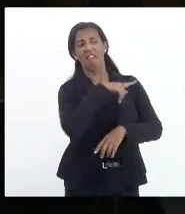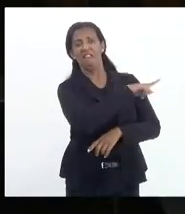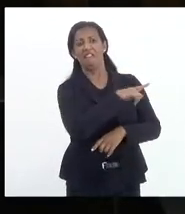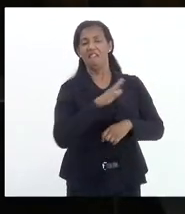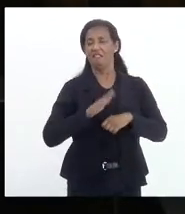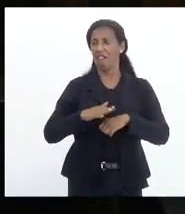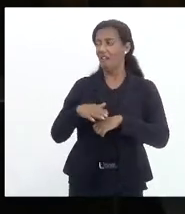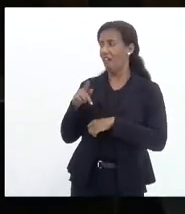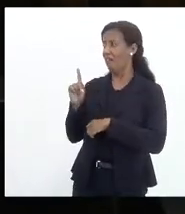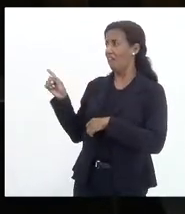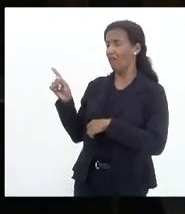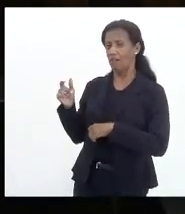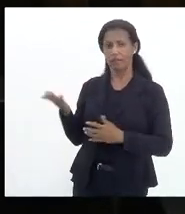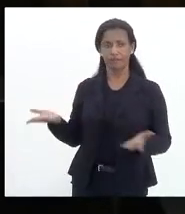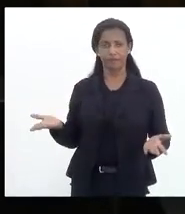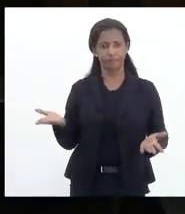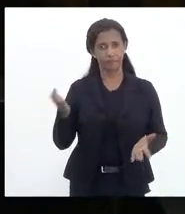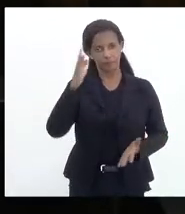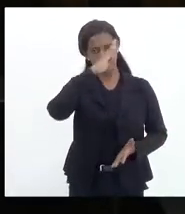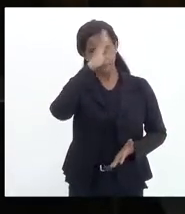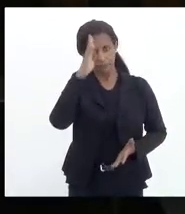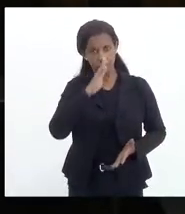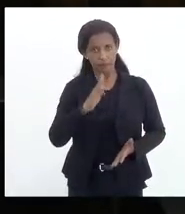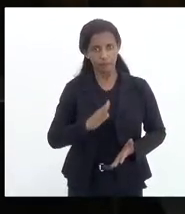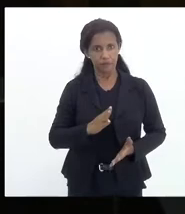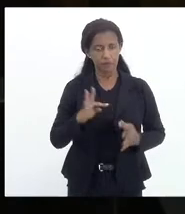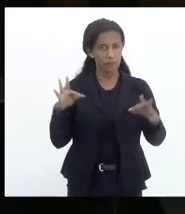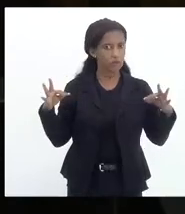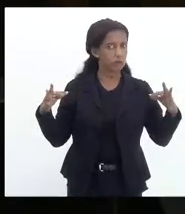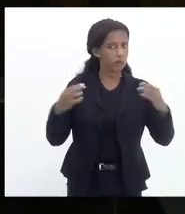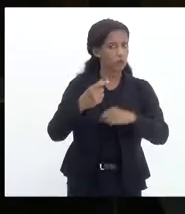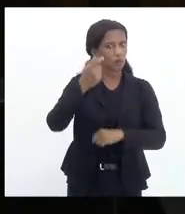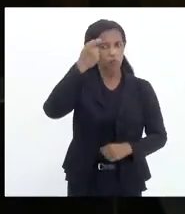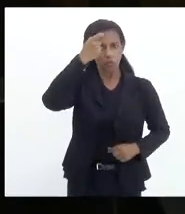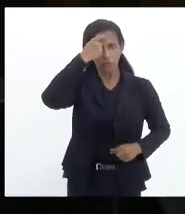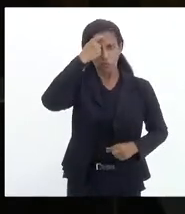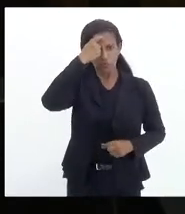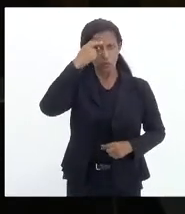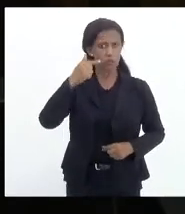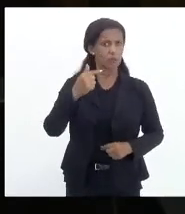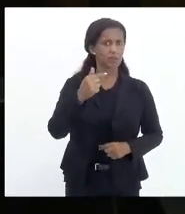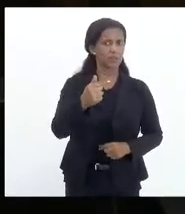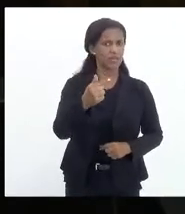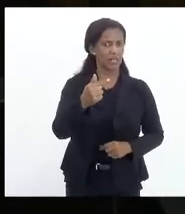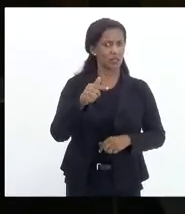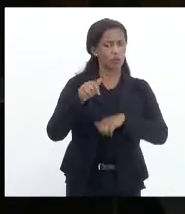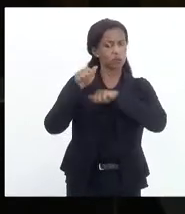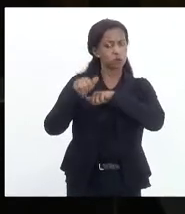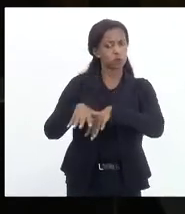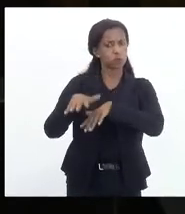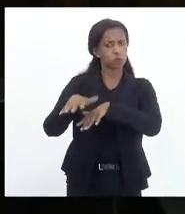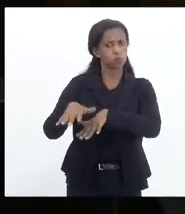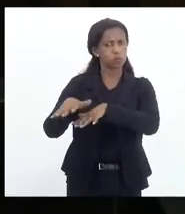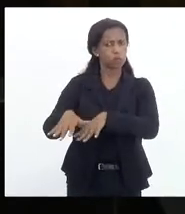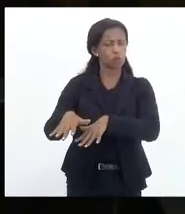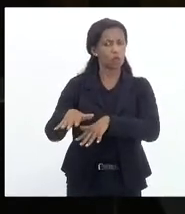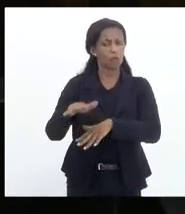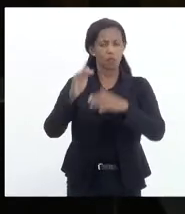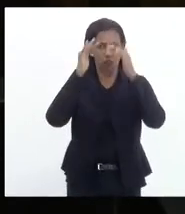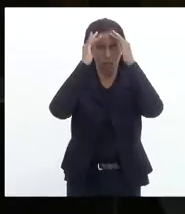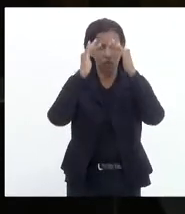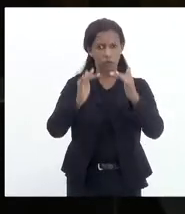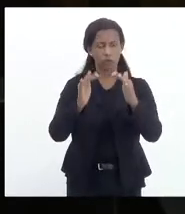então brasileiros e brasileiras tem um juízo no Sete de Setembro respeitem as